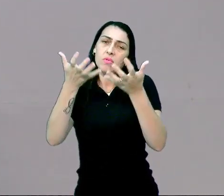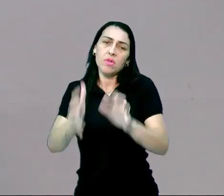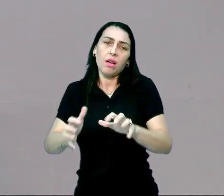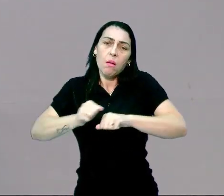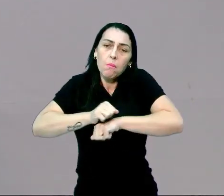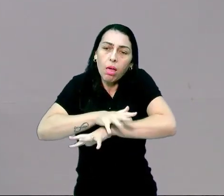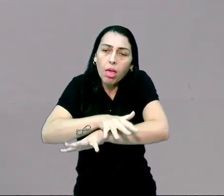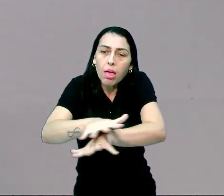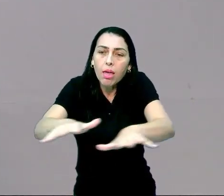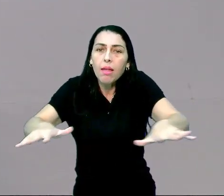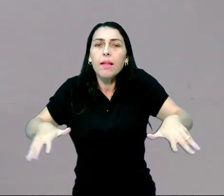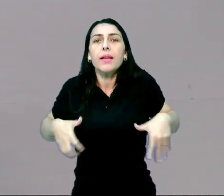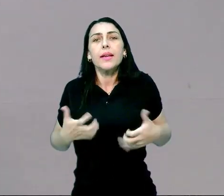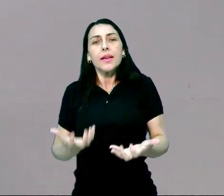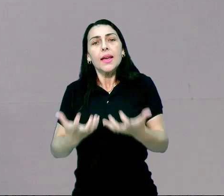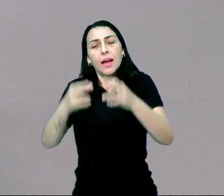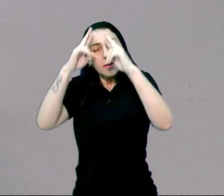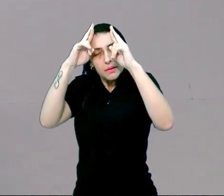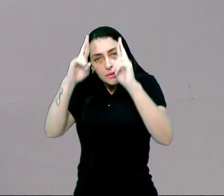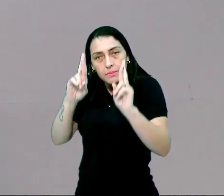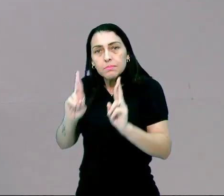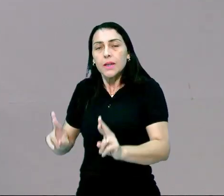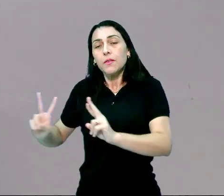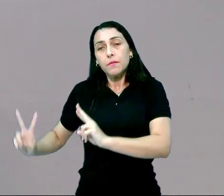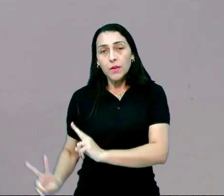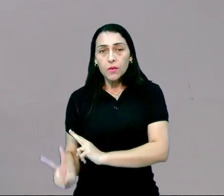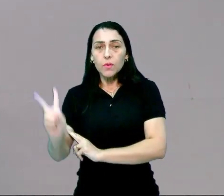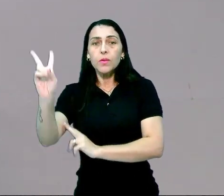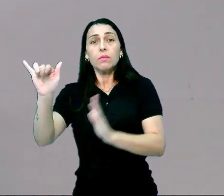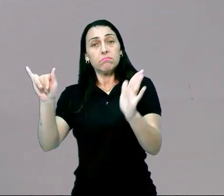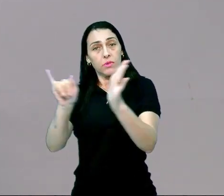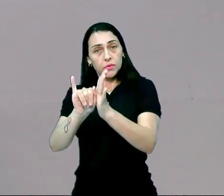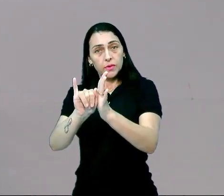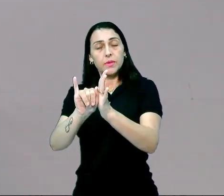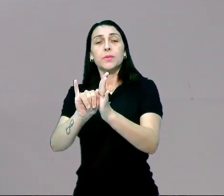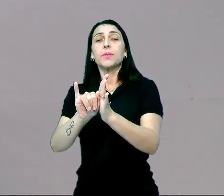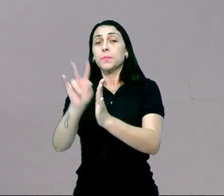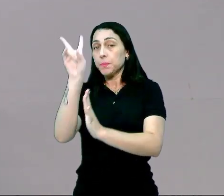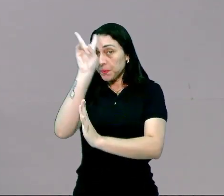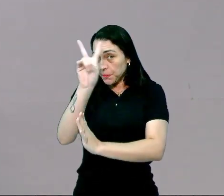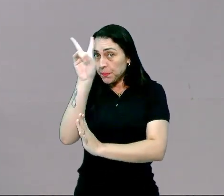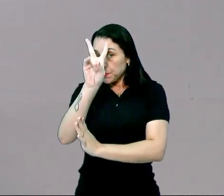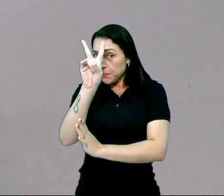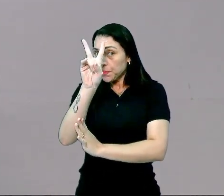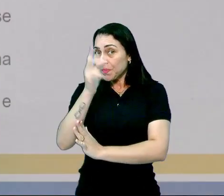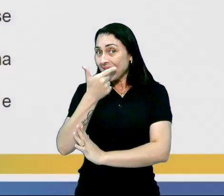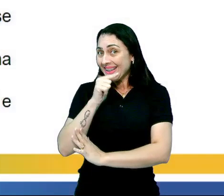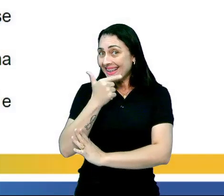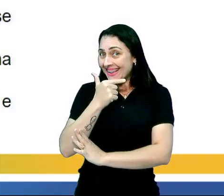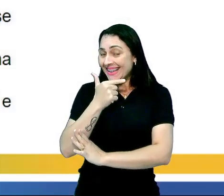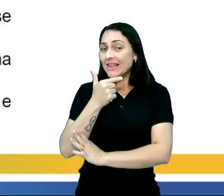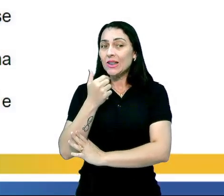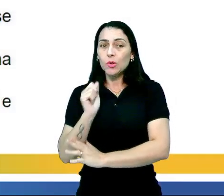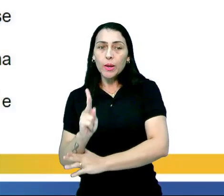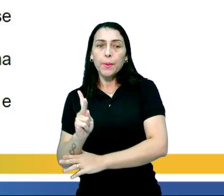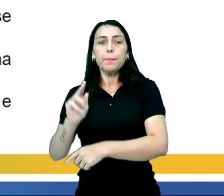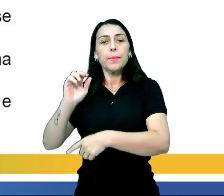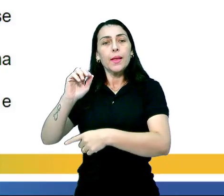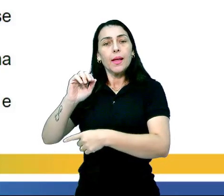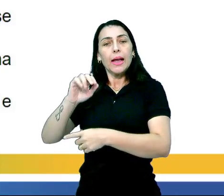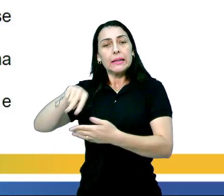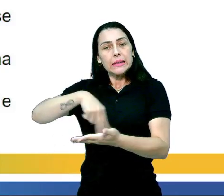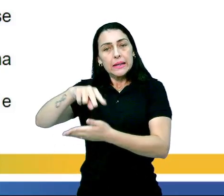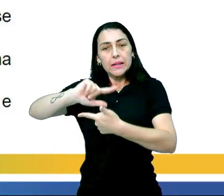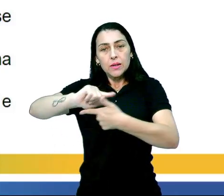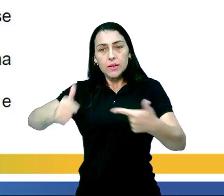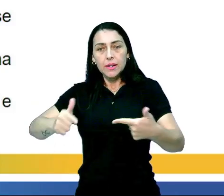seja popularizada, a gente quer que ela seja respeitada, valorizada, identificada. Lembra? Rir. A gente quer que ela ria. Vamos lá. Para que